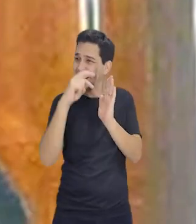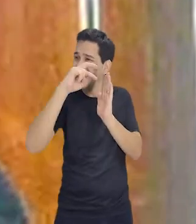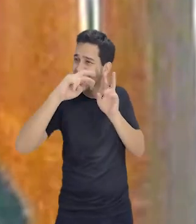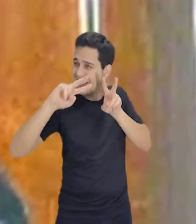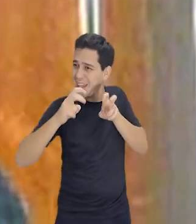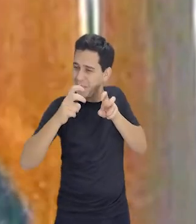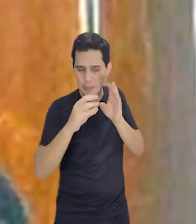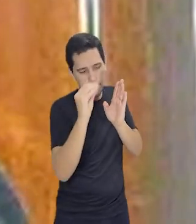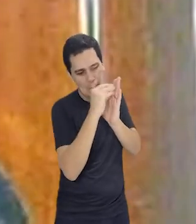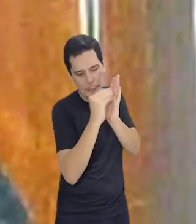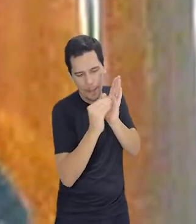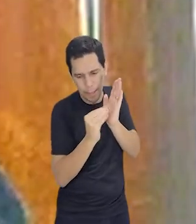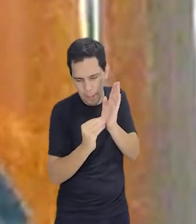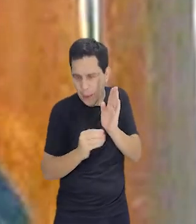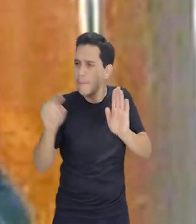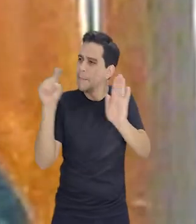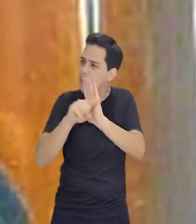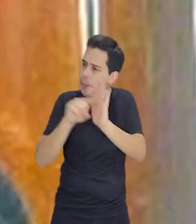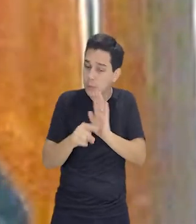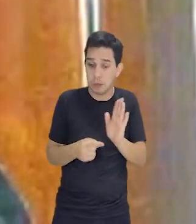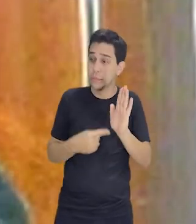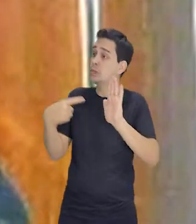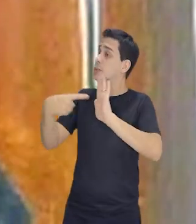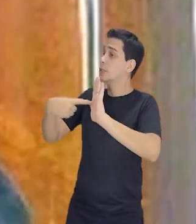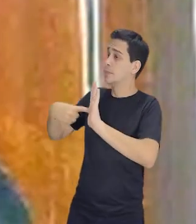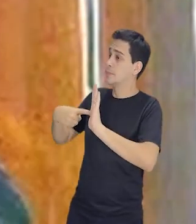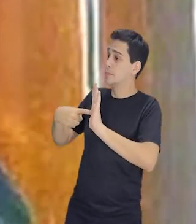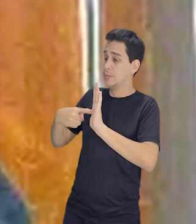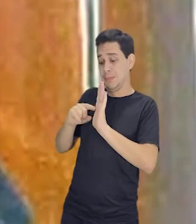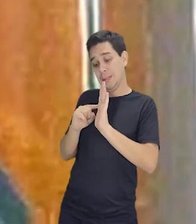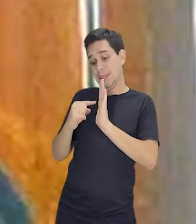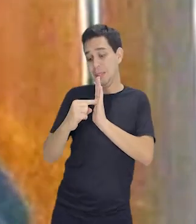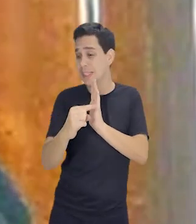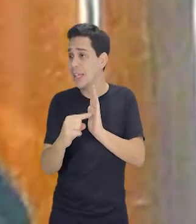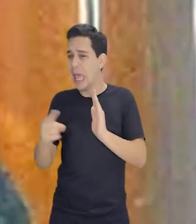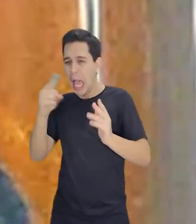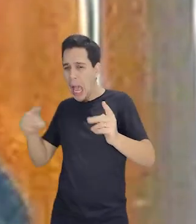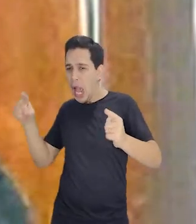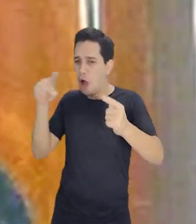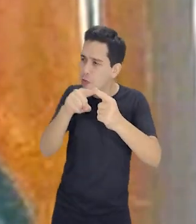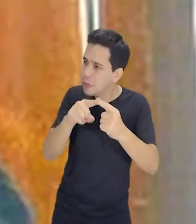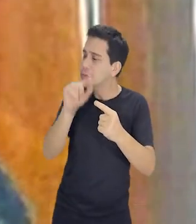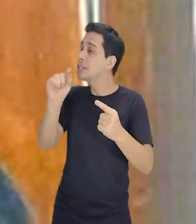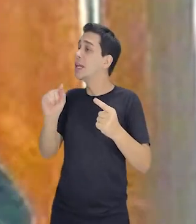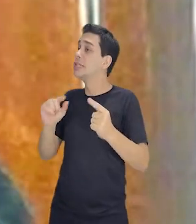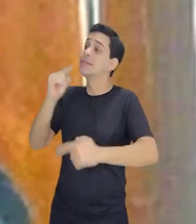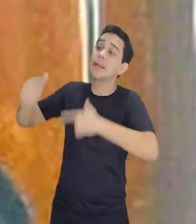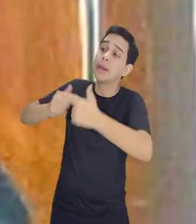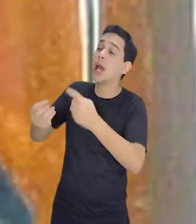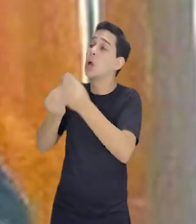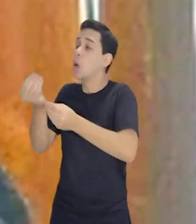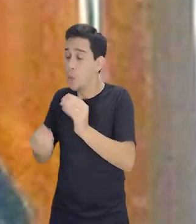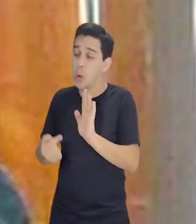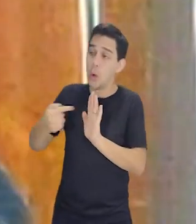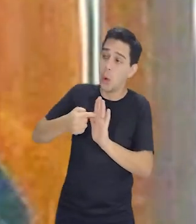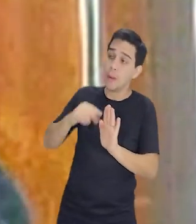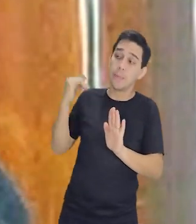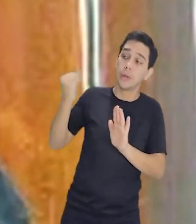e os indicadores que irão nortear a atuação dos membros nesse tema tão importante da pandemia da